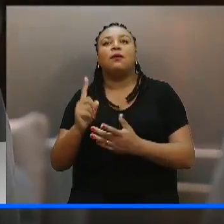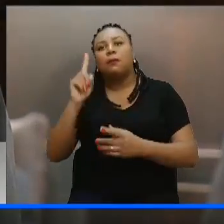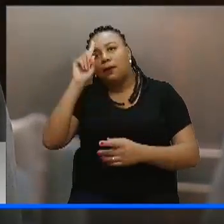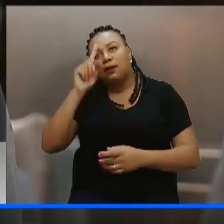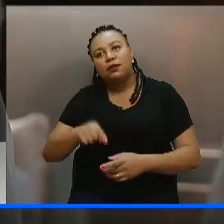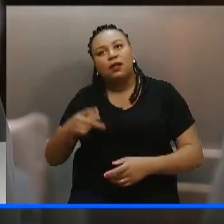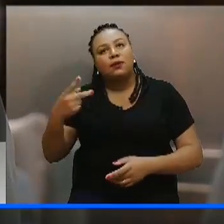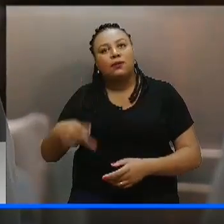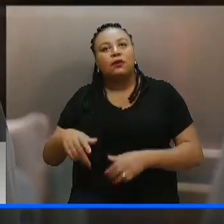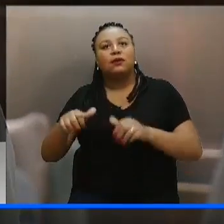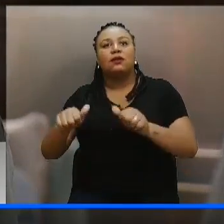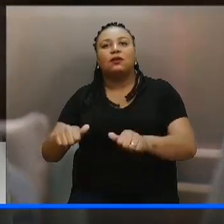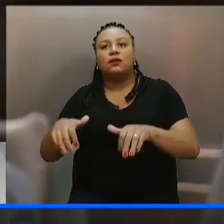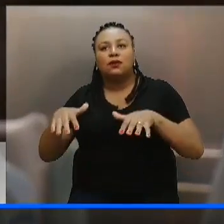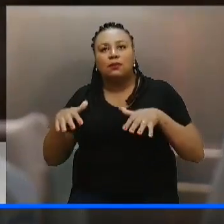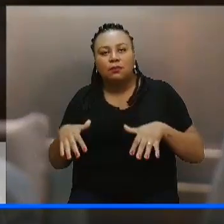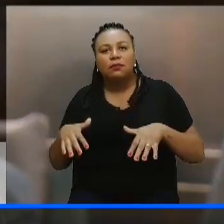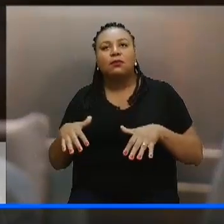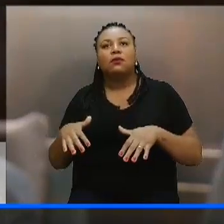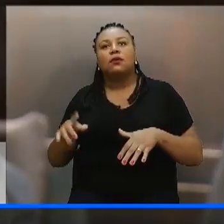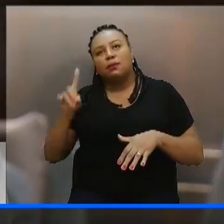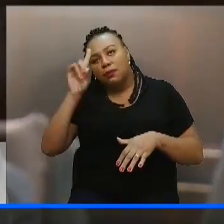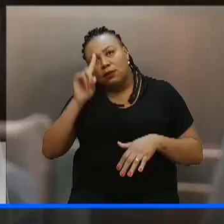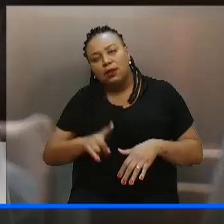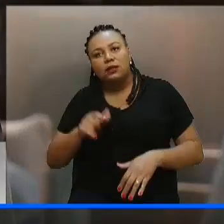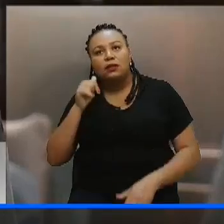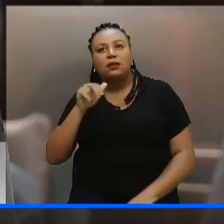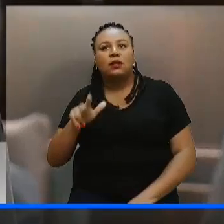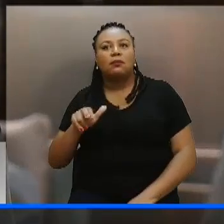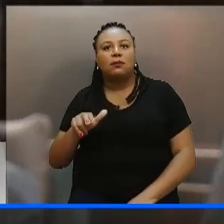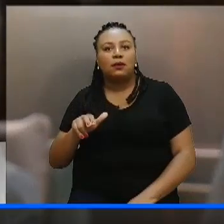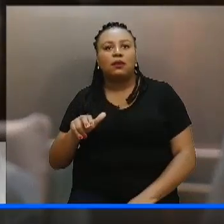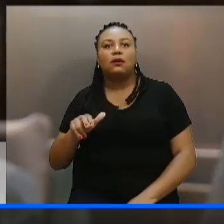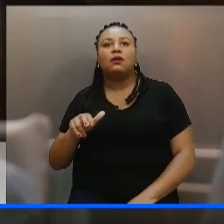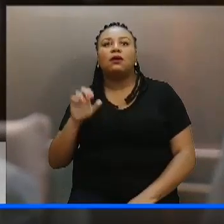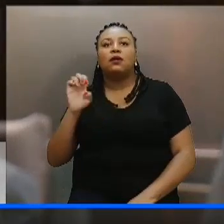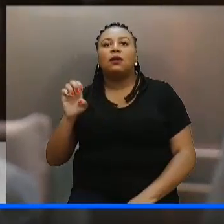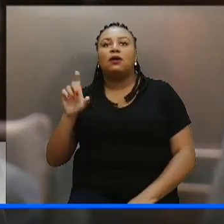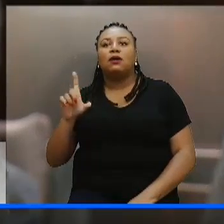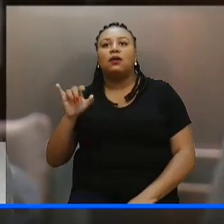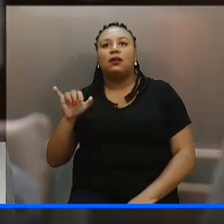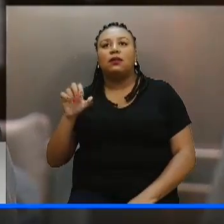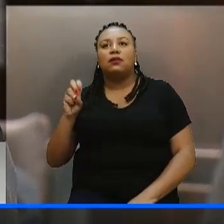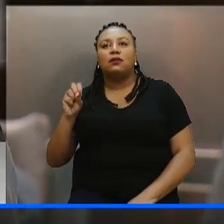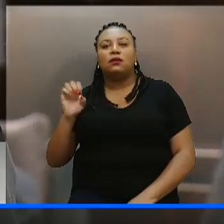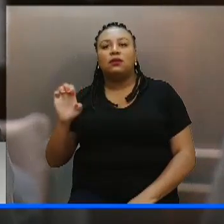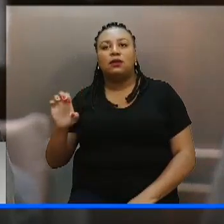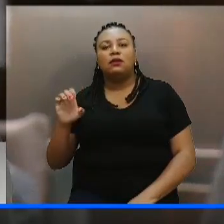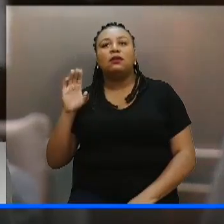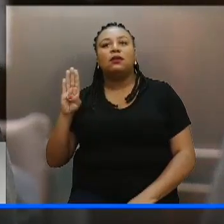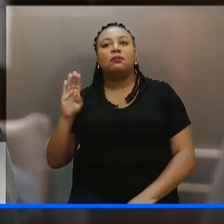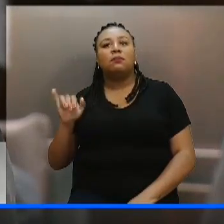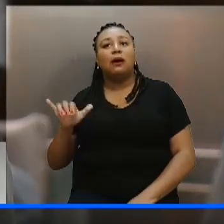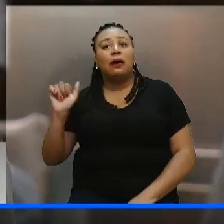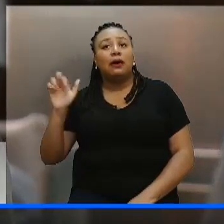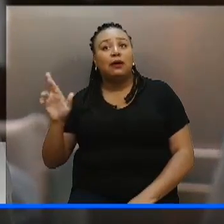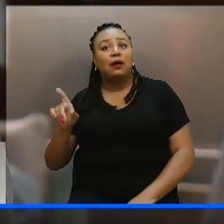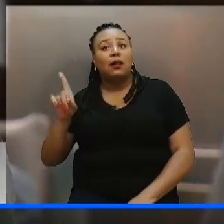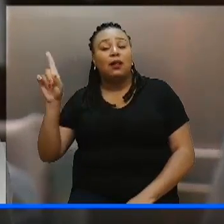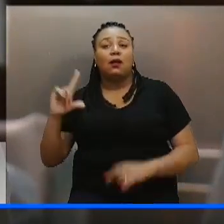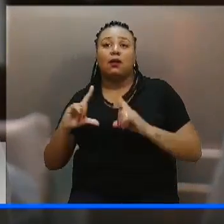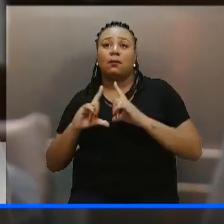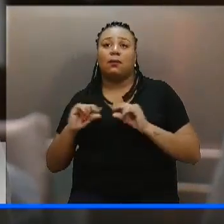que na assembléia legislativa com o mandato da mesma deputada eliziane bahia em brasília e mais uma vez